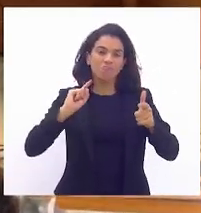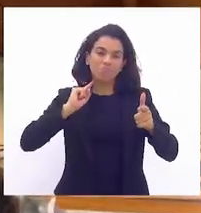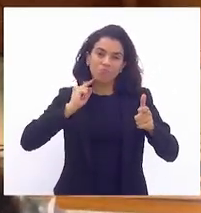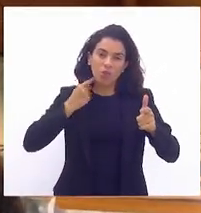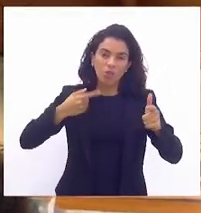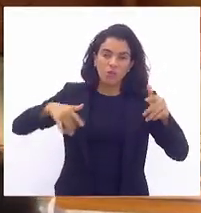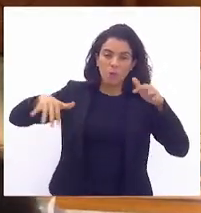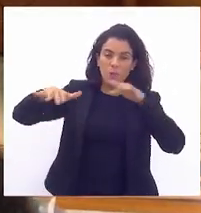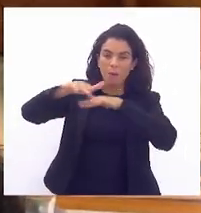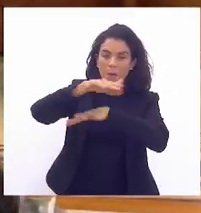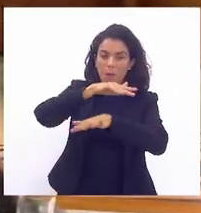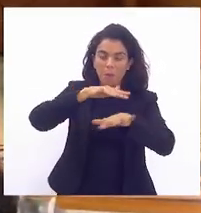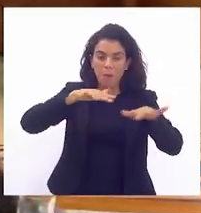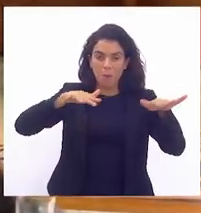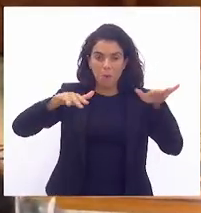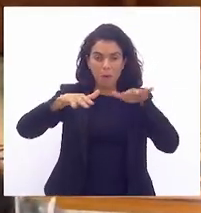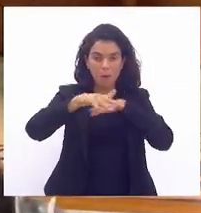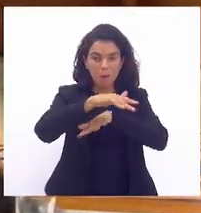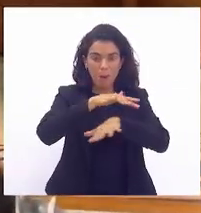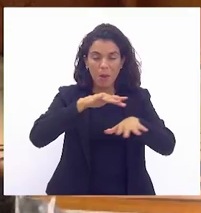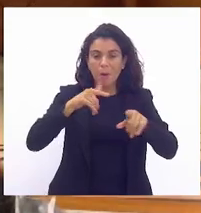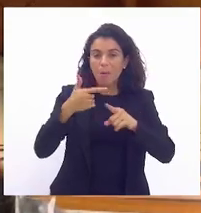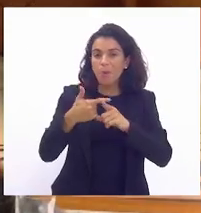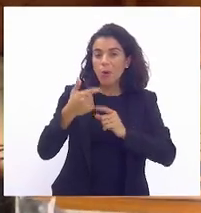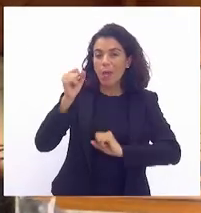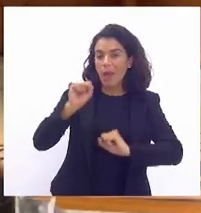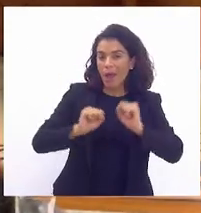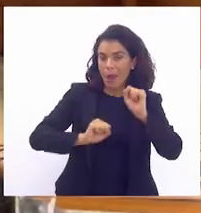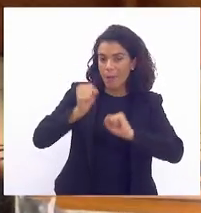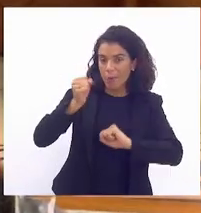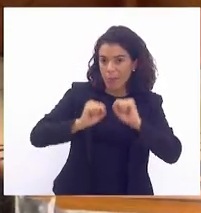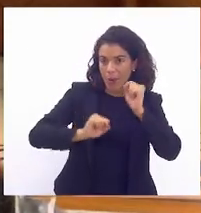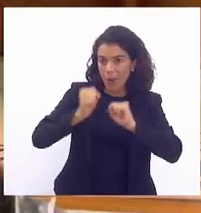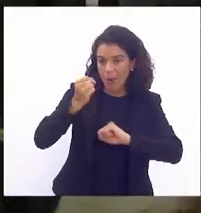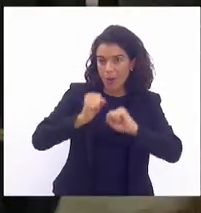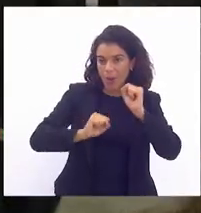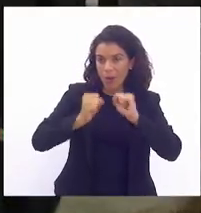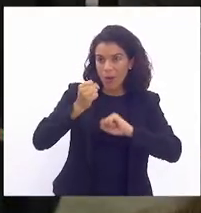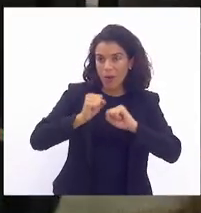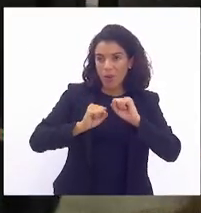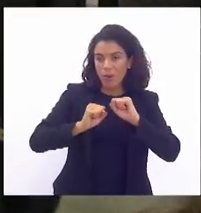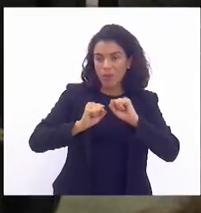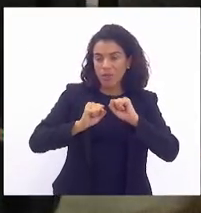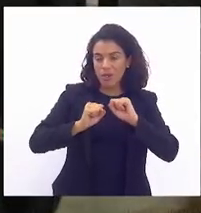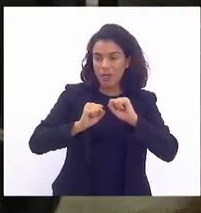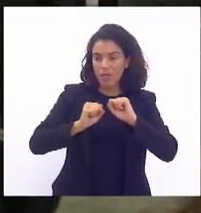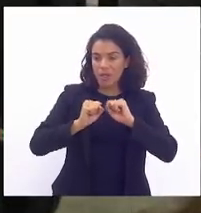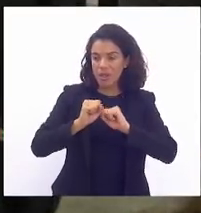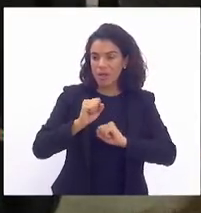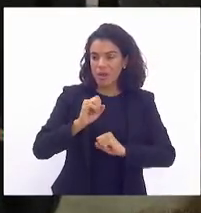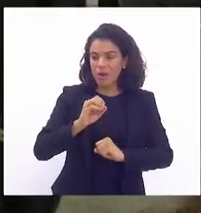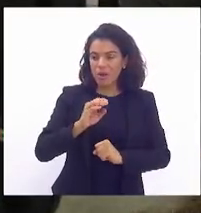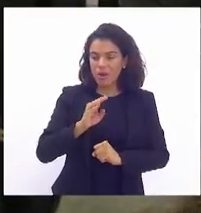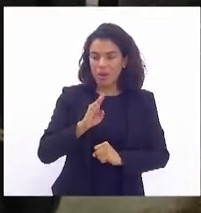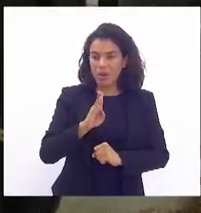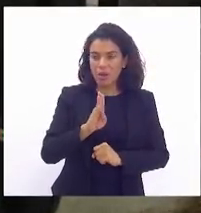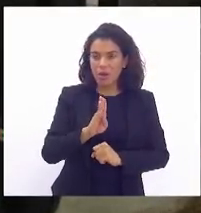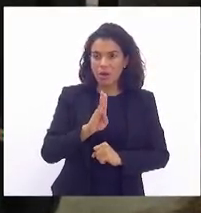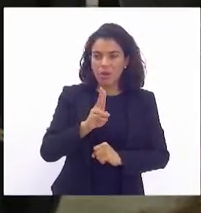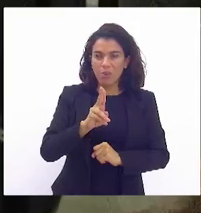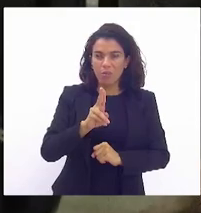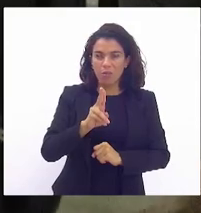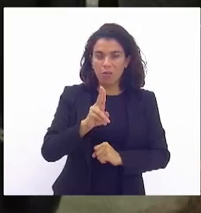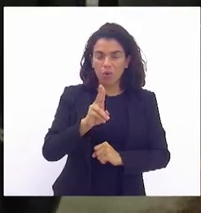porque a produção de GUSA duplicou e passou